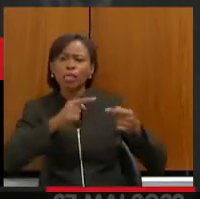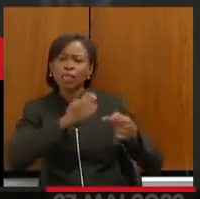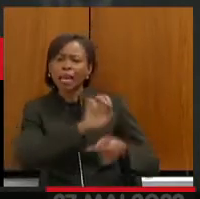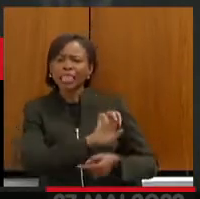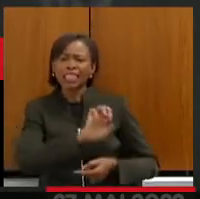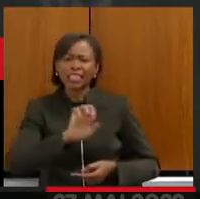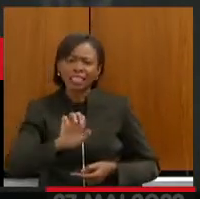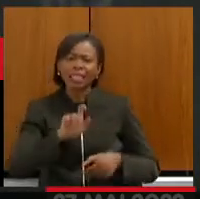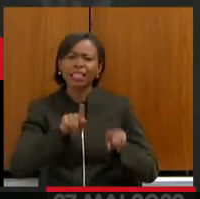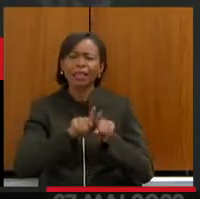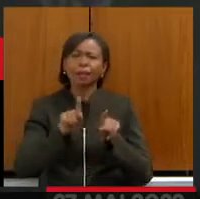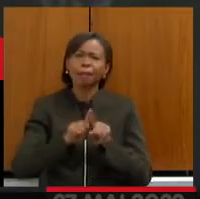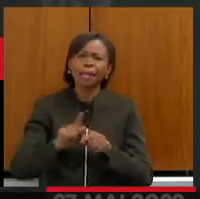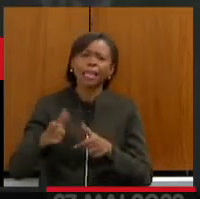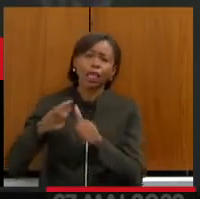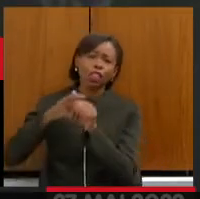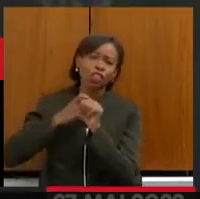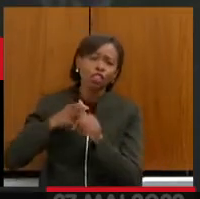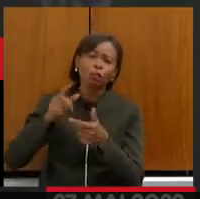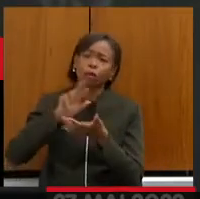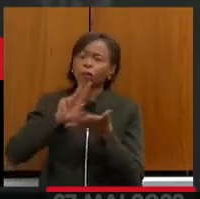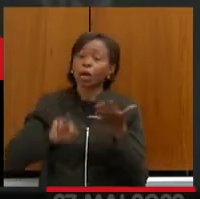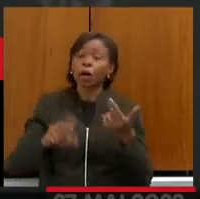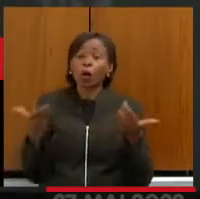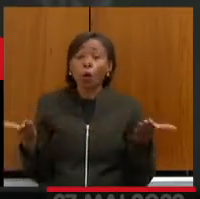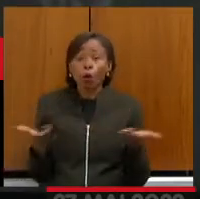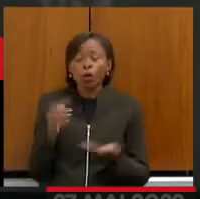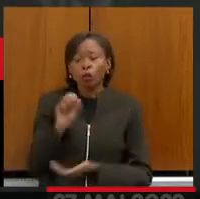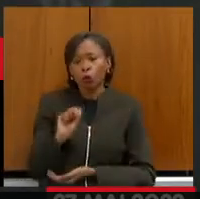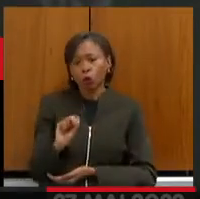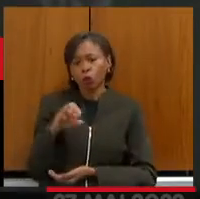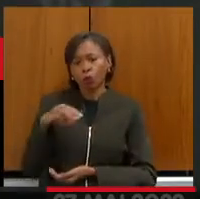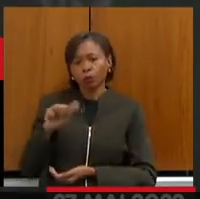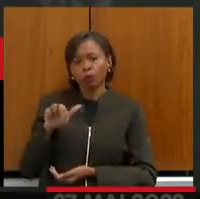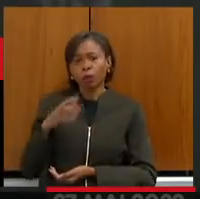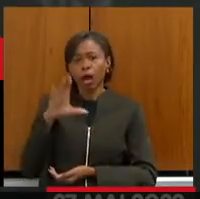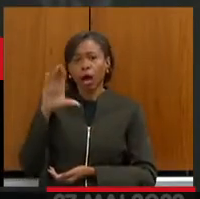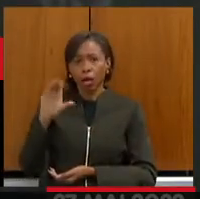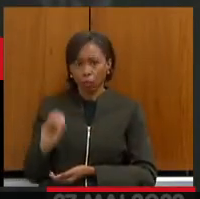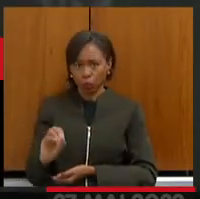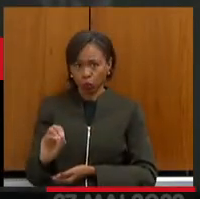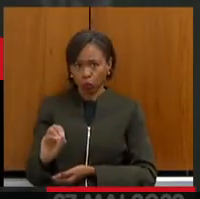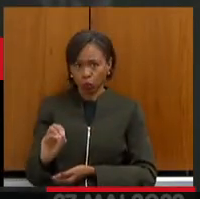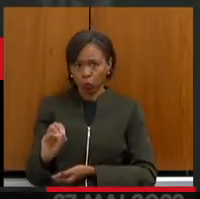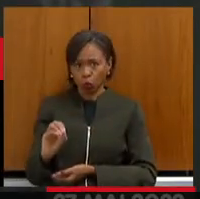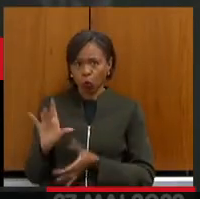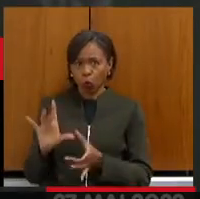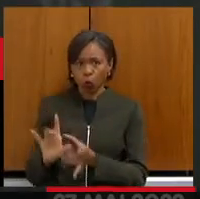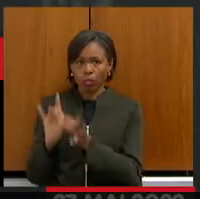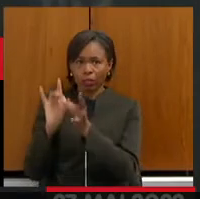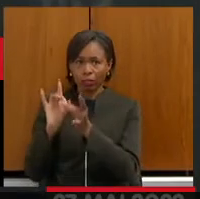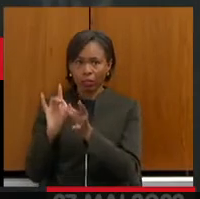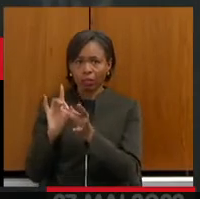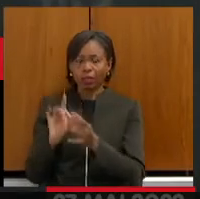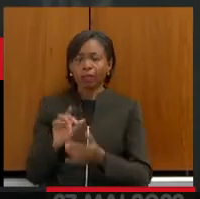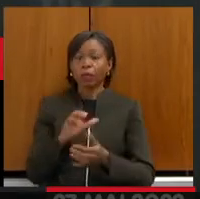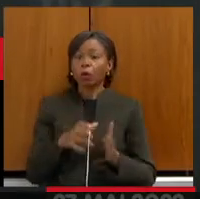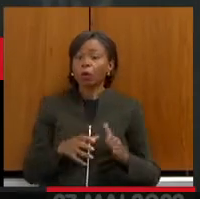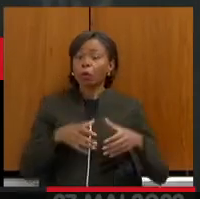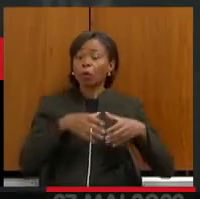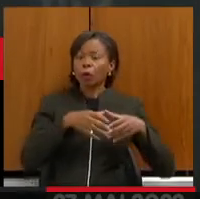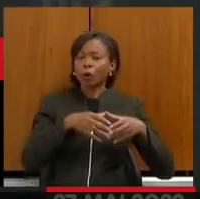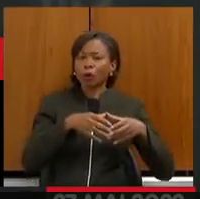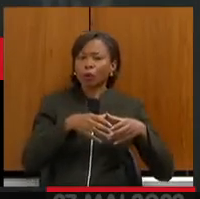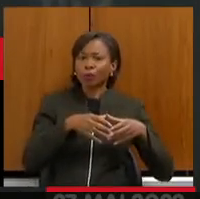e da alta e atualmente eu estou no 8 de Março Unificado e no Polo socialista e revolucionário mas